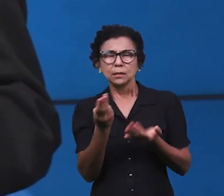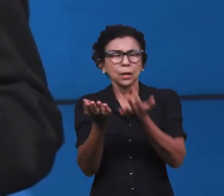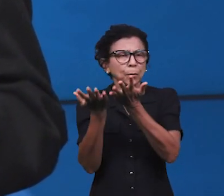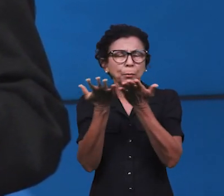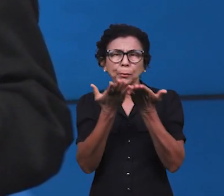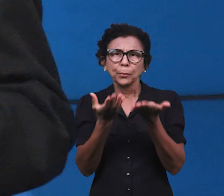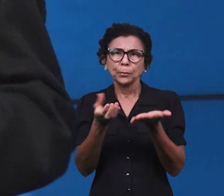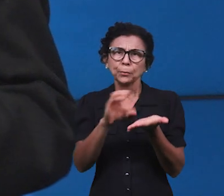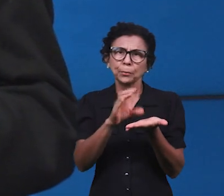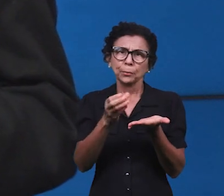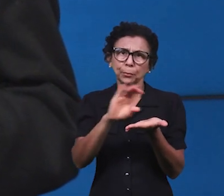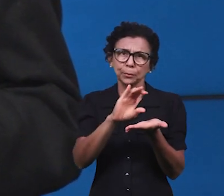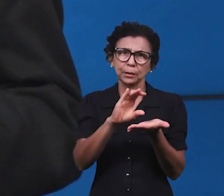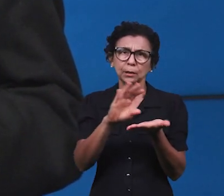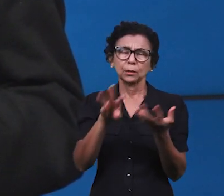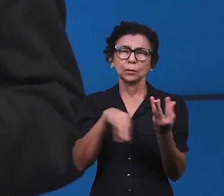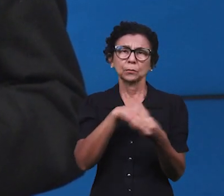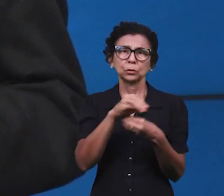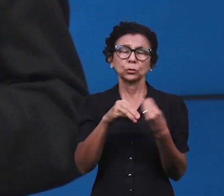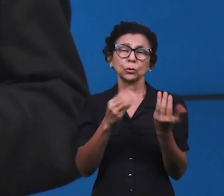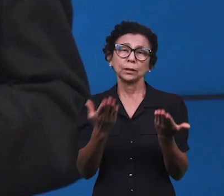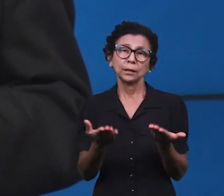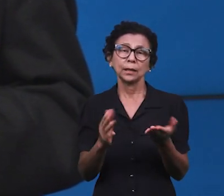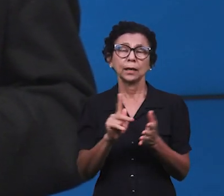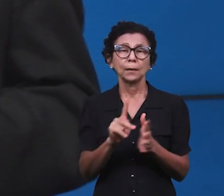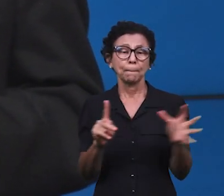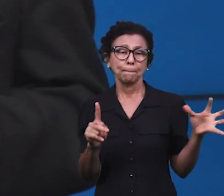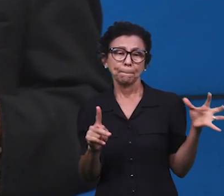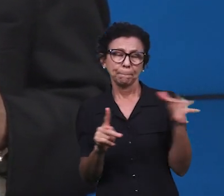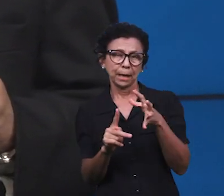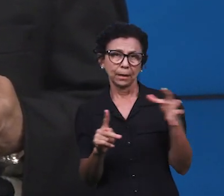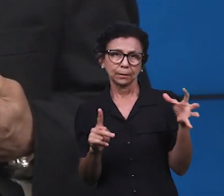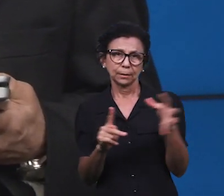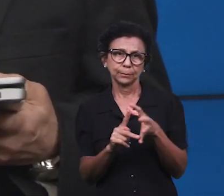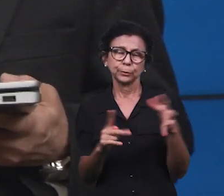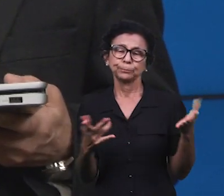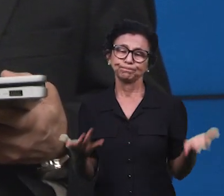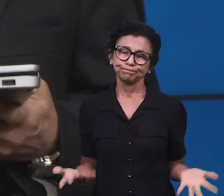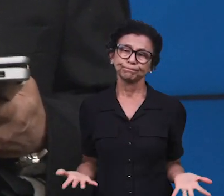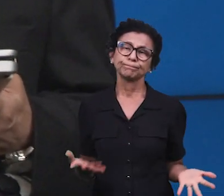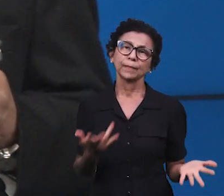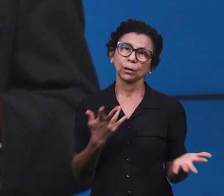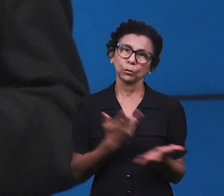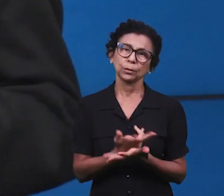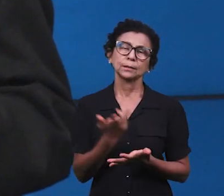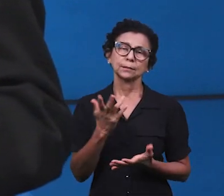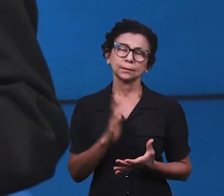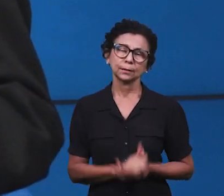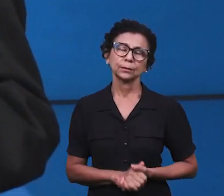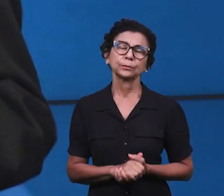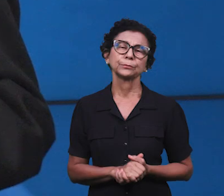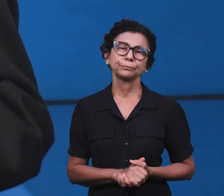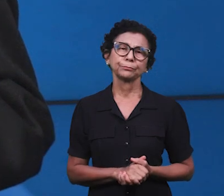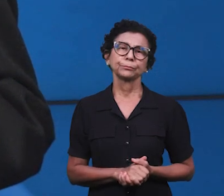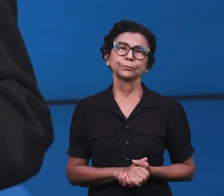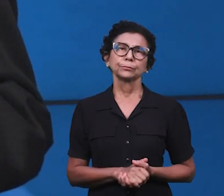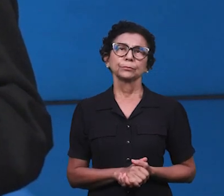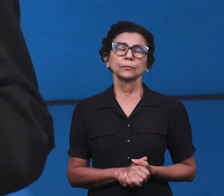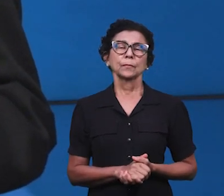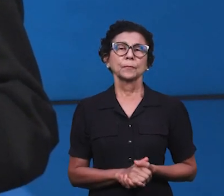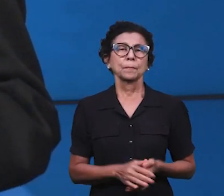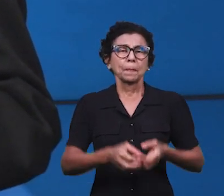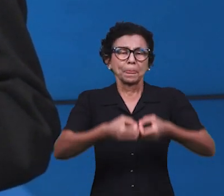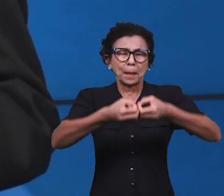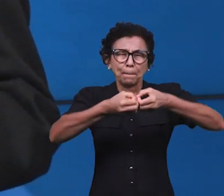que era Pérgamo. Então essa rejeição exatamente foi o que aconteceu ali, os